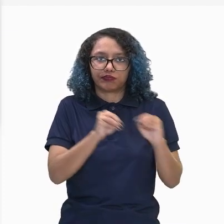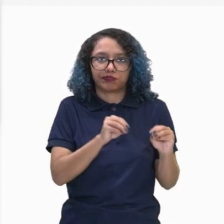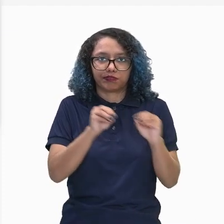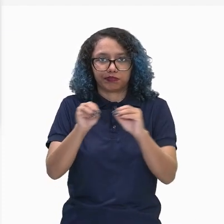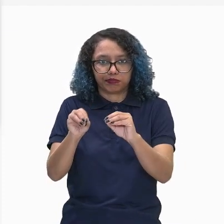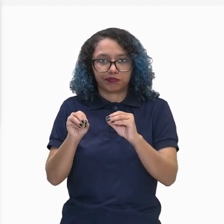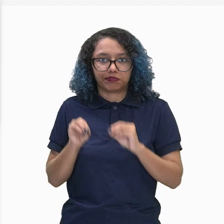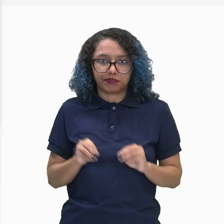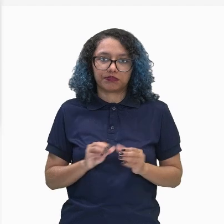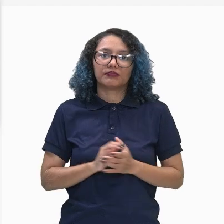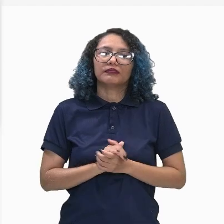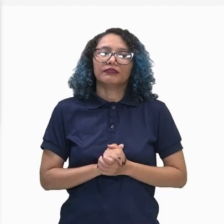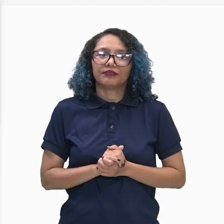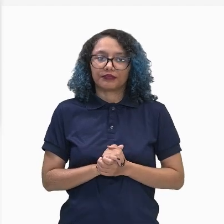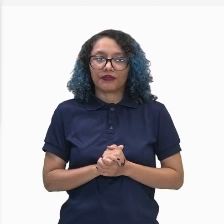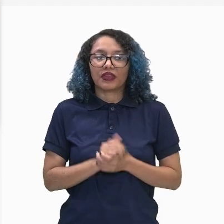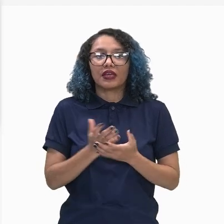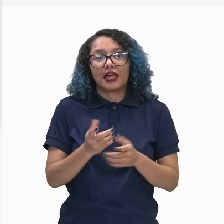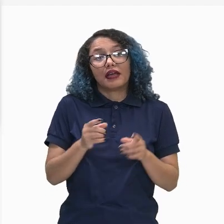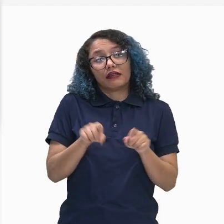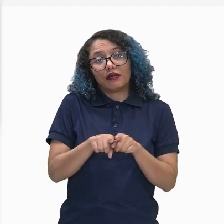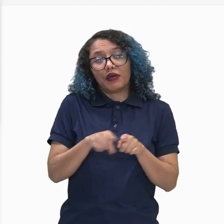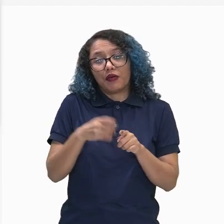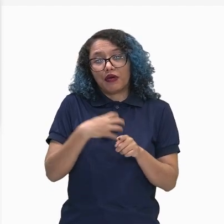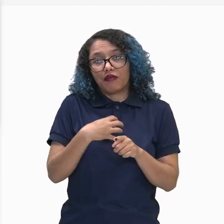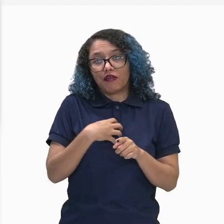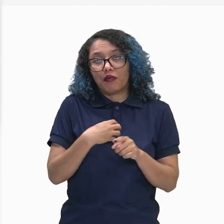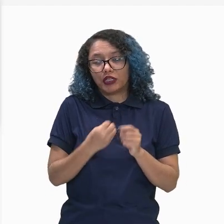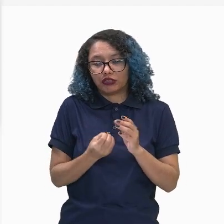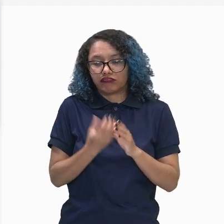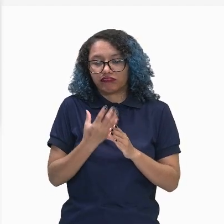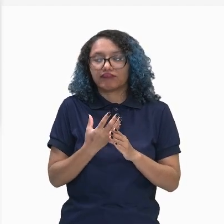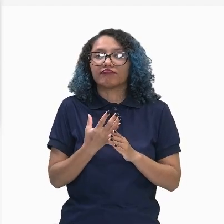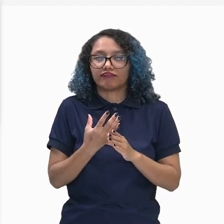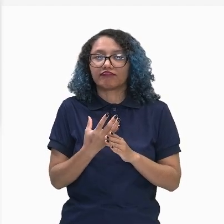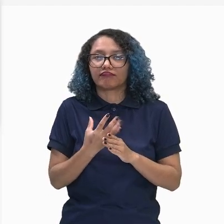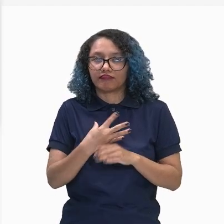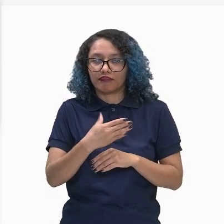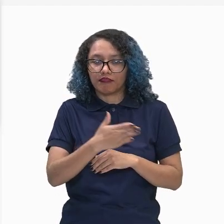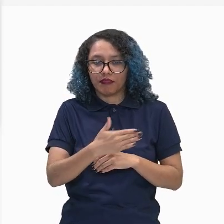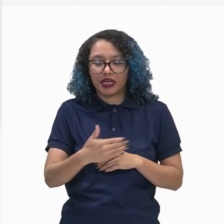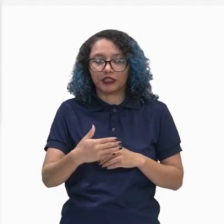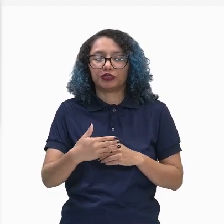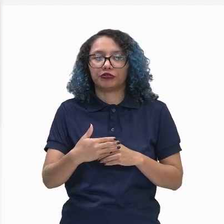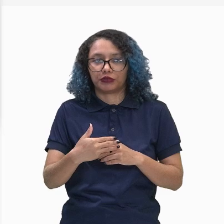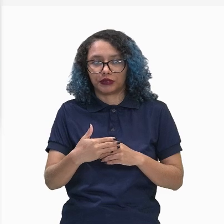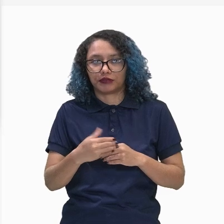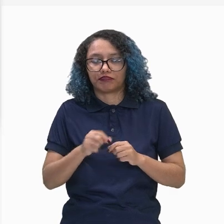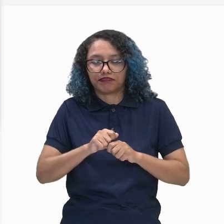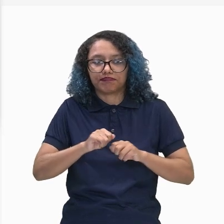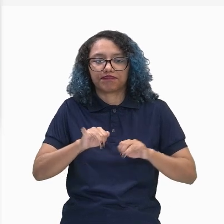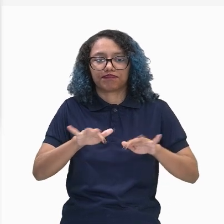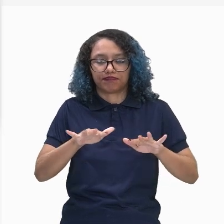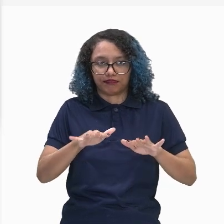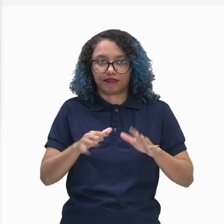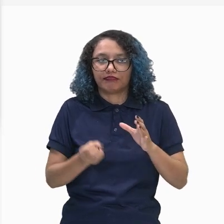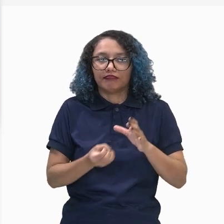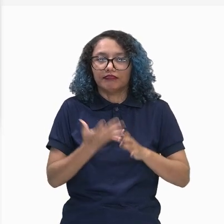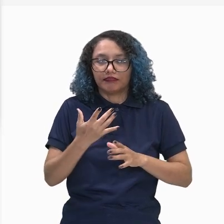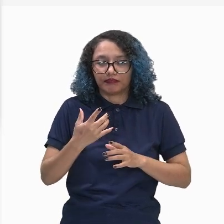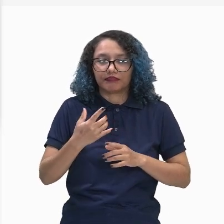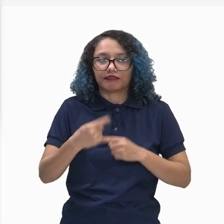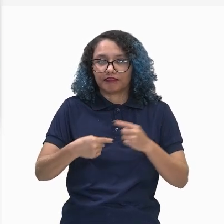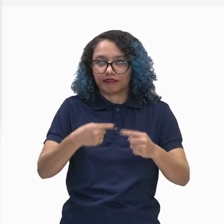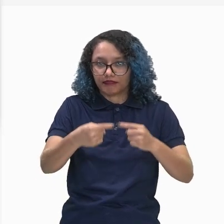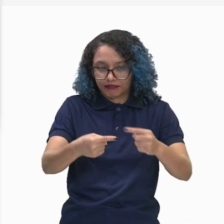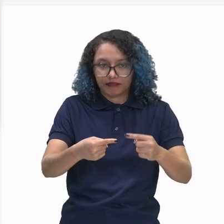uma forma, né, deles se reproduzirem, tá? Então, o fenômeno de reprodução dessas espécies também acaba sendo